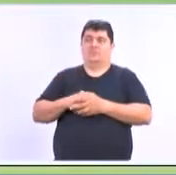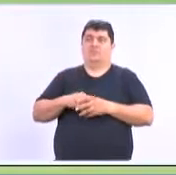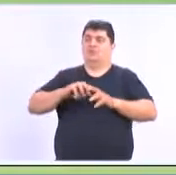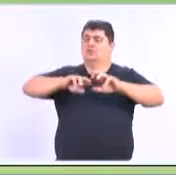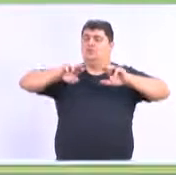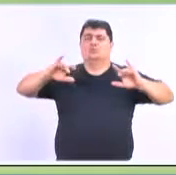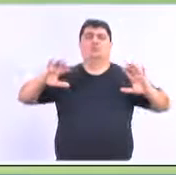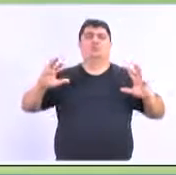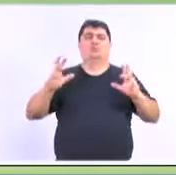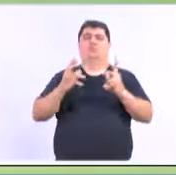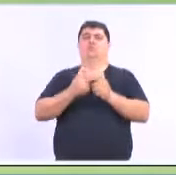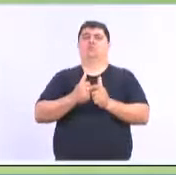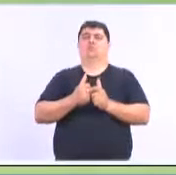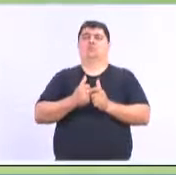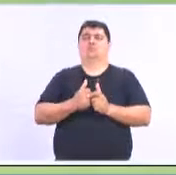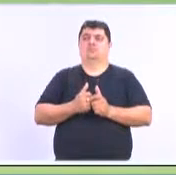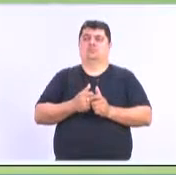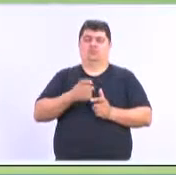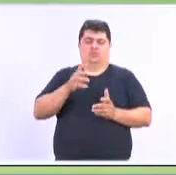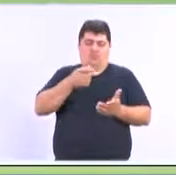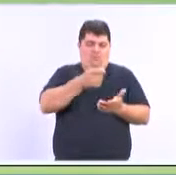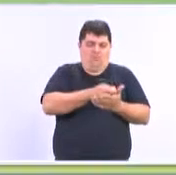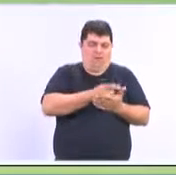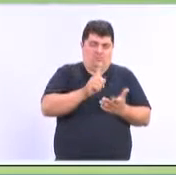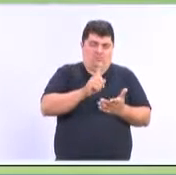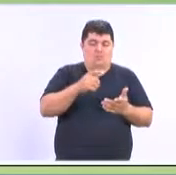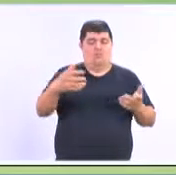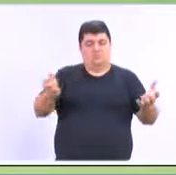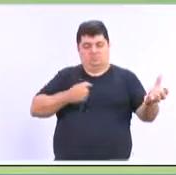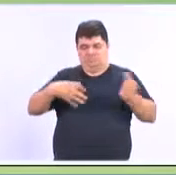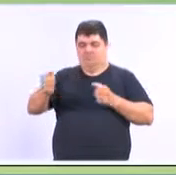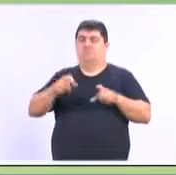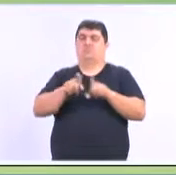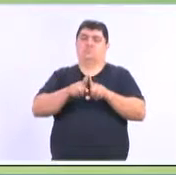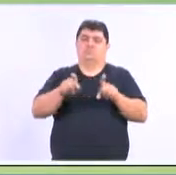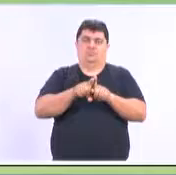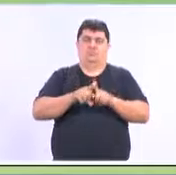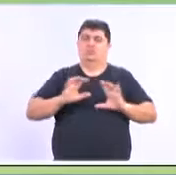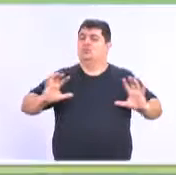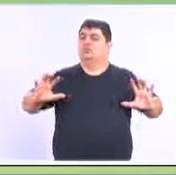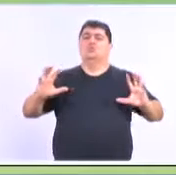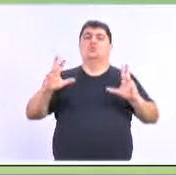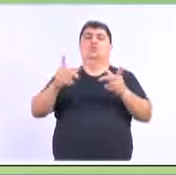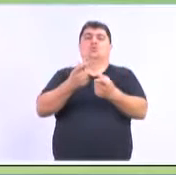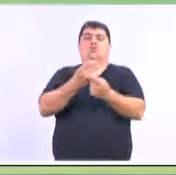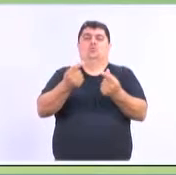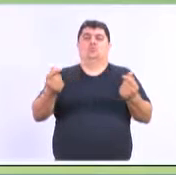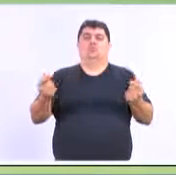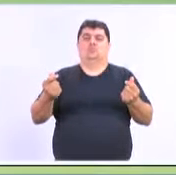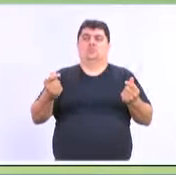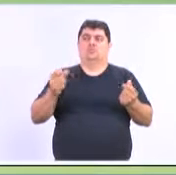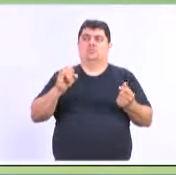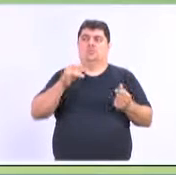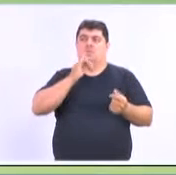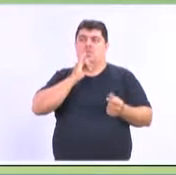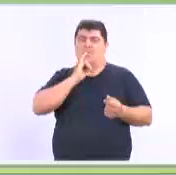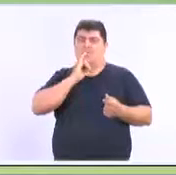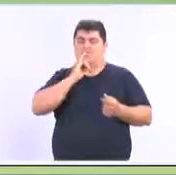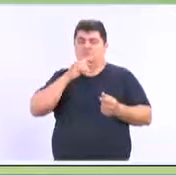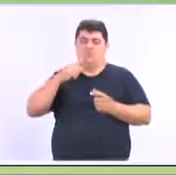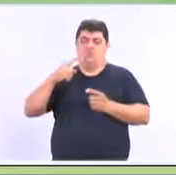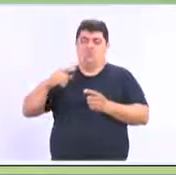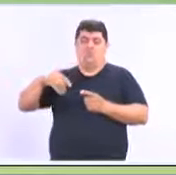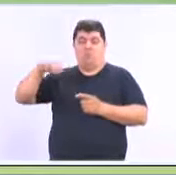Então, quer dizer, financeiro eu não tenho só o que eu pago, tem o que eu recebo também. Significa que a empresa pode ter um resultado positivo ali, que aumente o lucro,